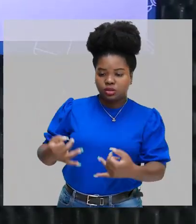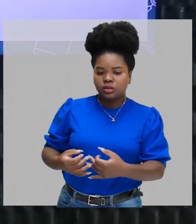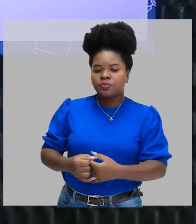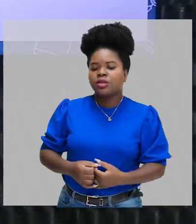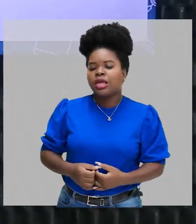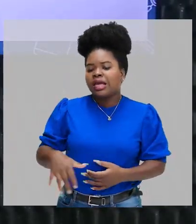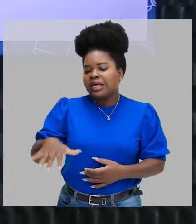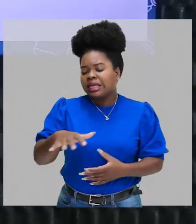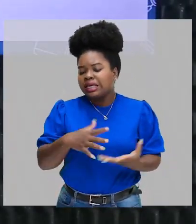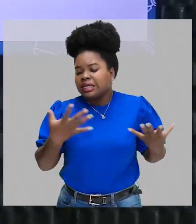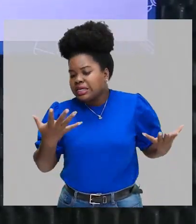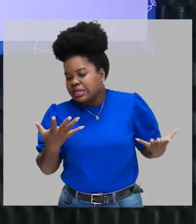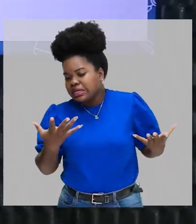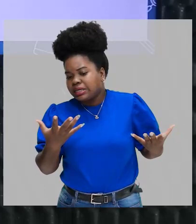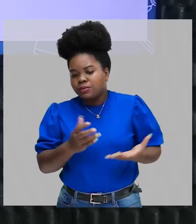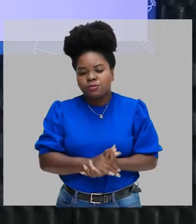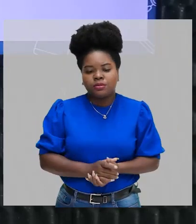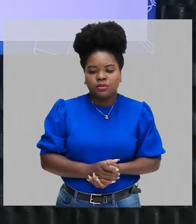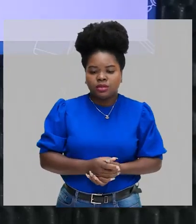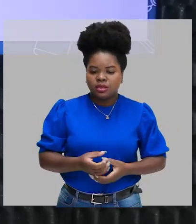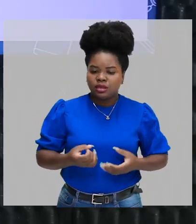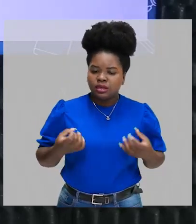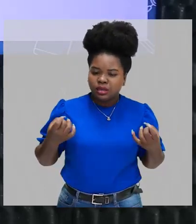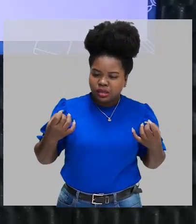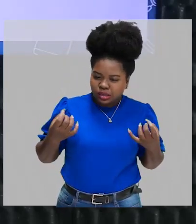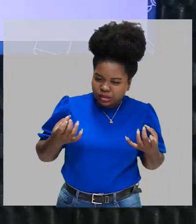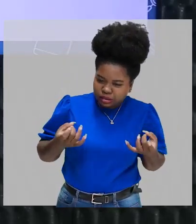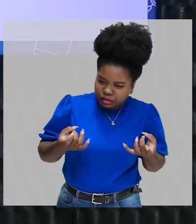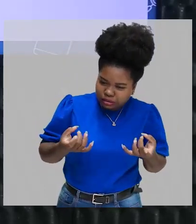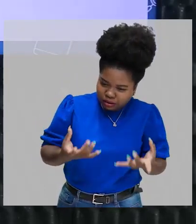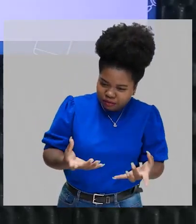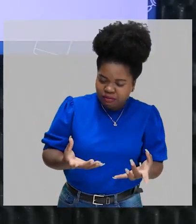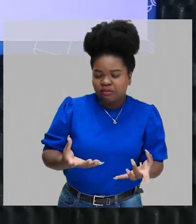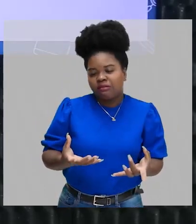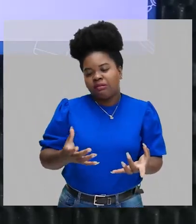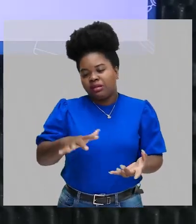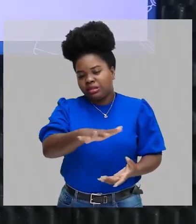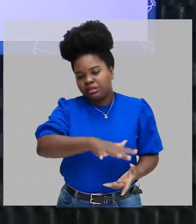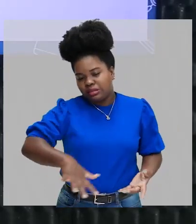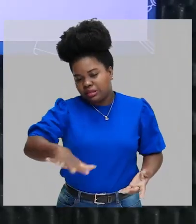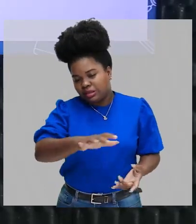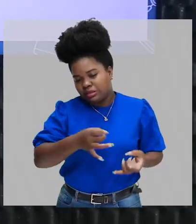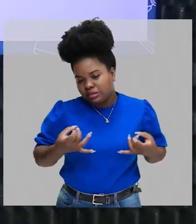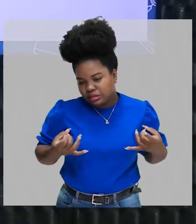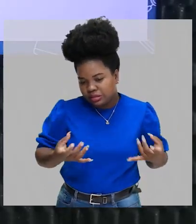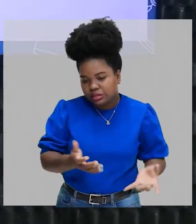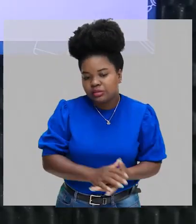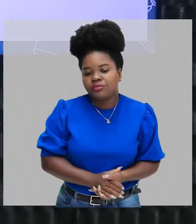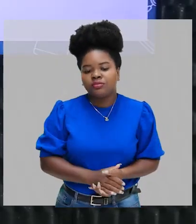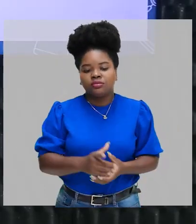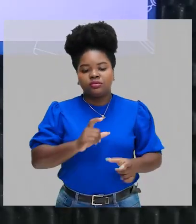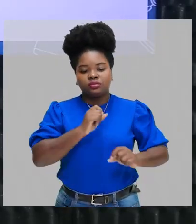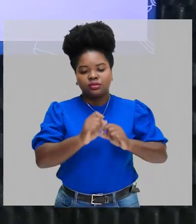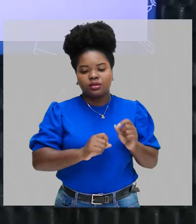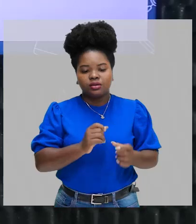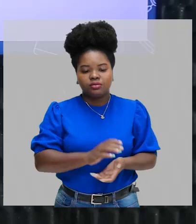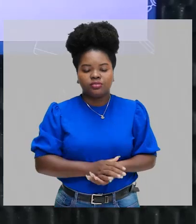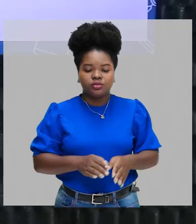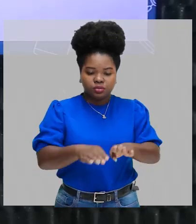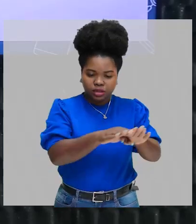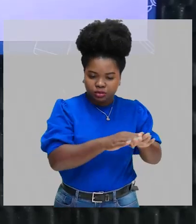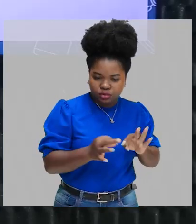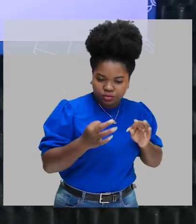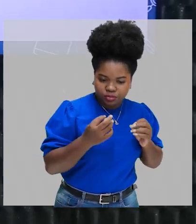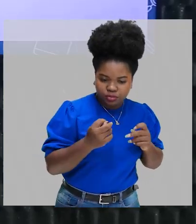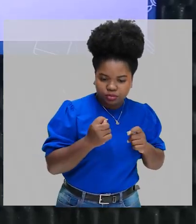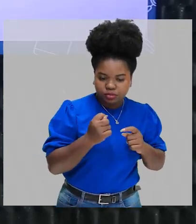transformou as coisas em mais igualdade, ele não gerou mais igualdade econômica. Pelo contrário, ele